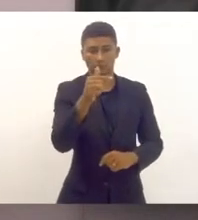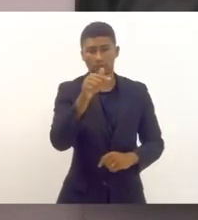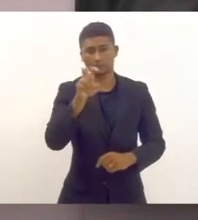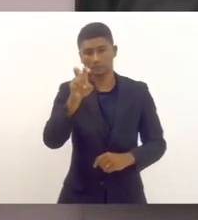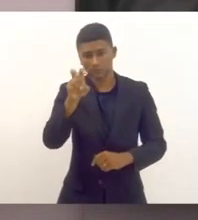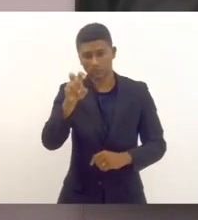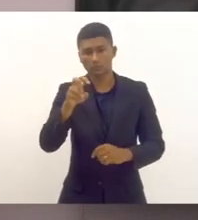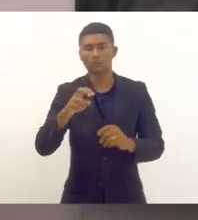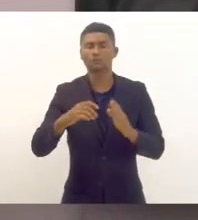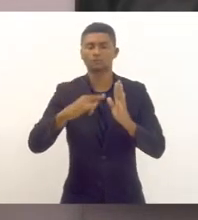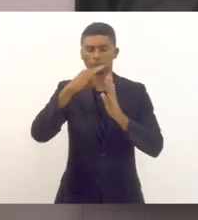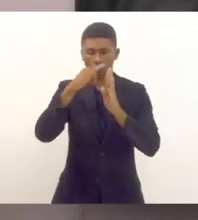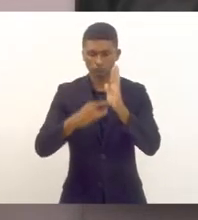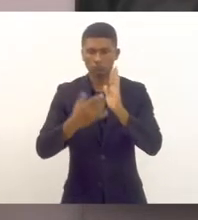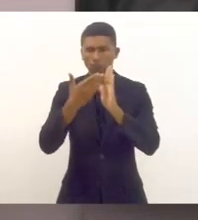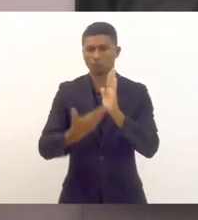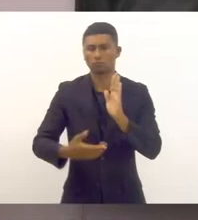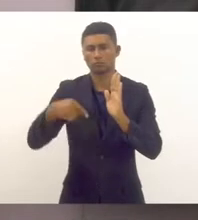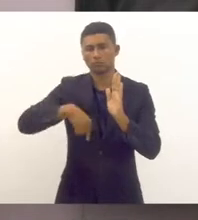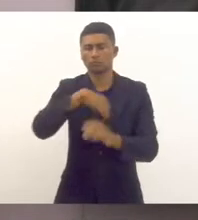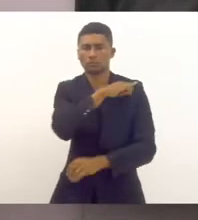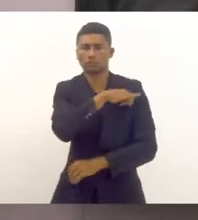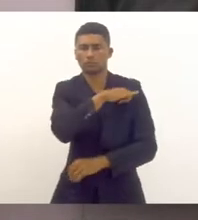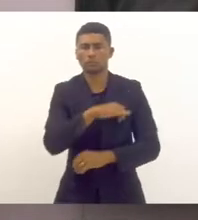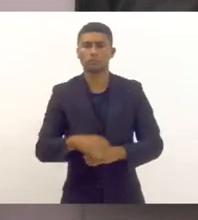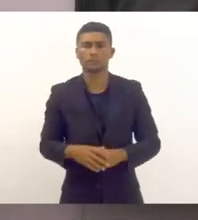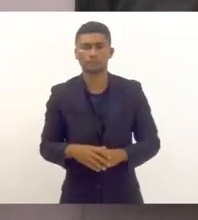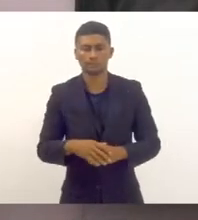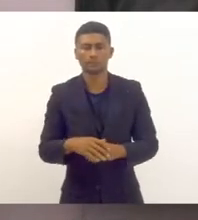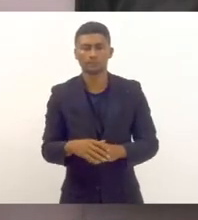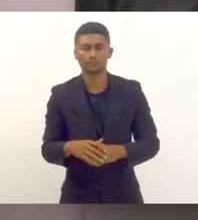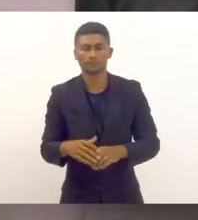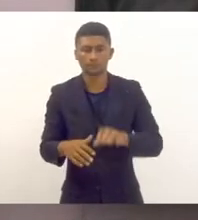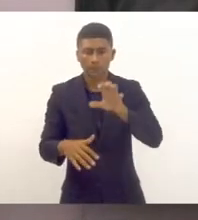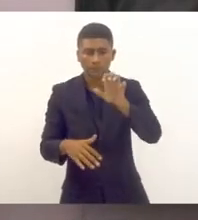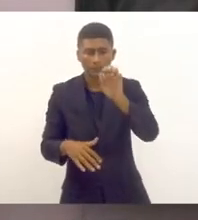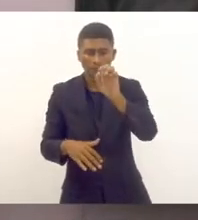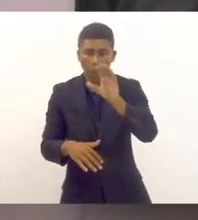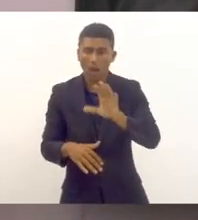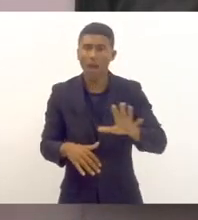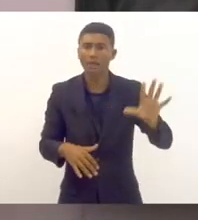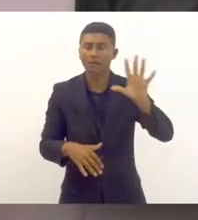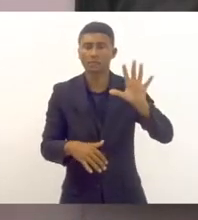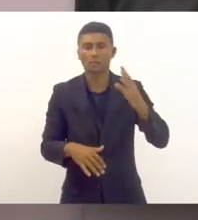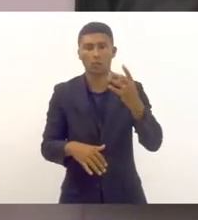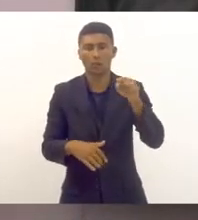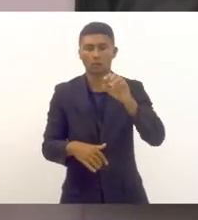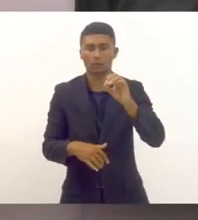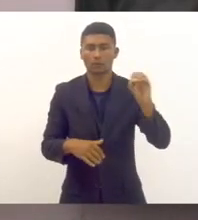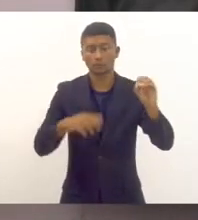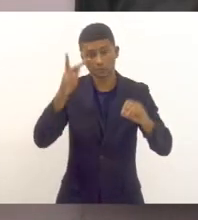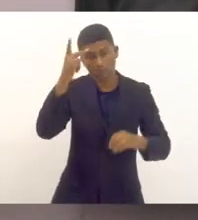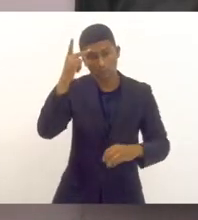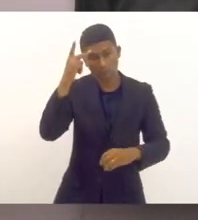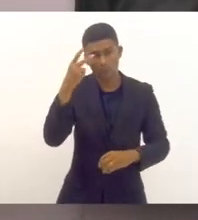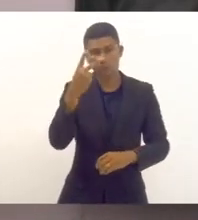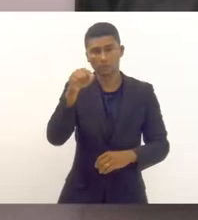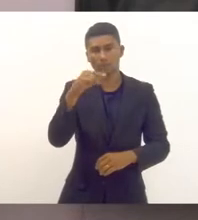375 registros no estado do Rio de Janeiro. Centro-Oeste, 4 mil, São Paulo, 2.300,